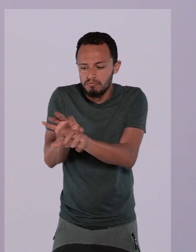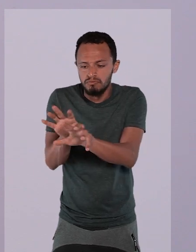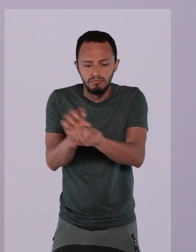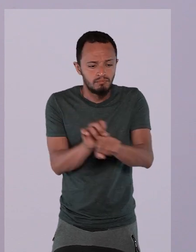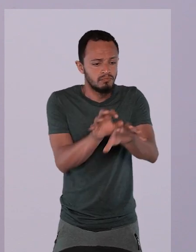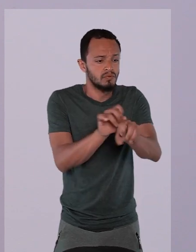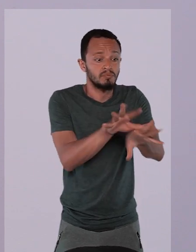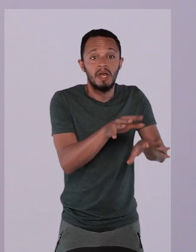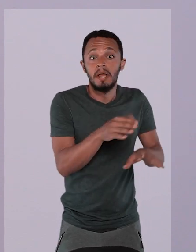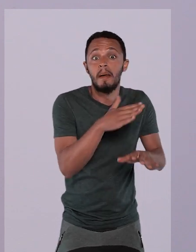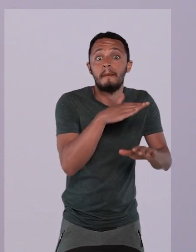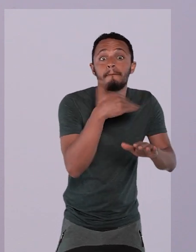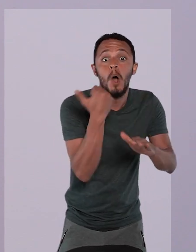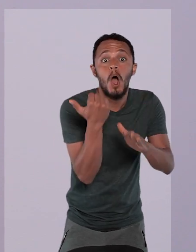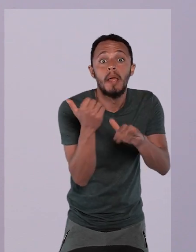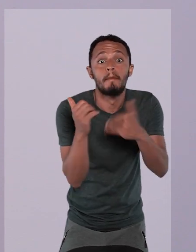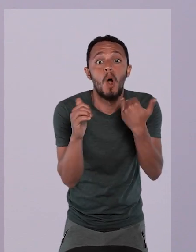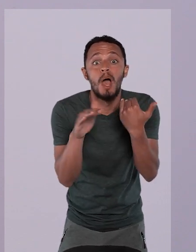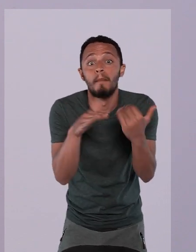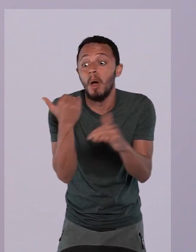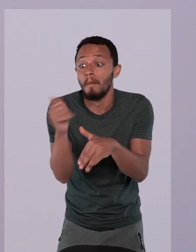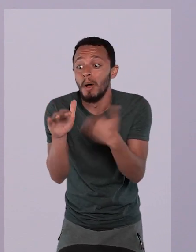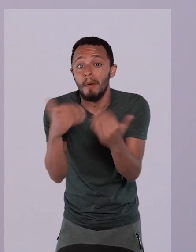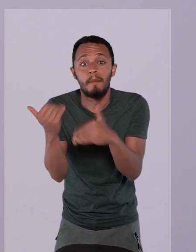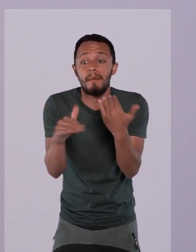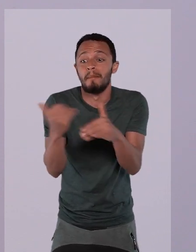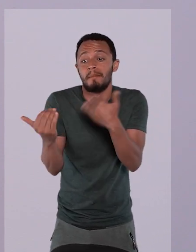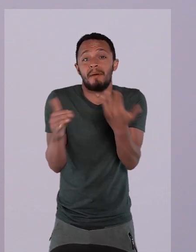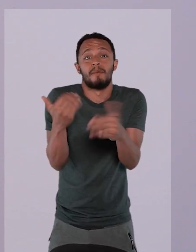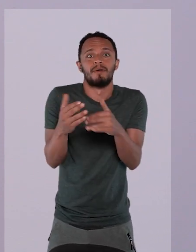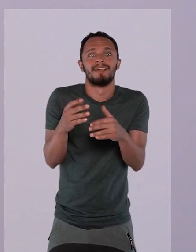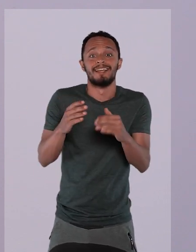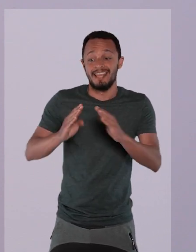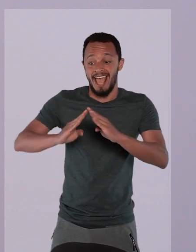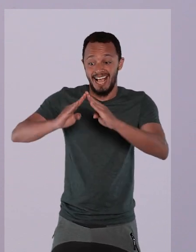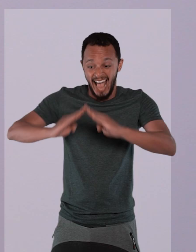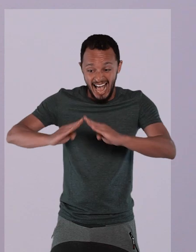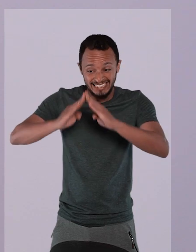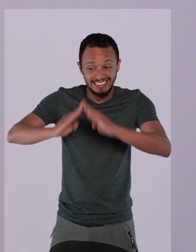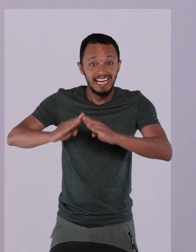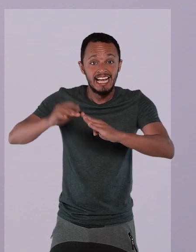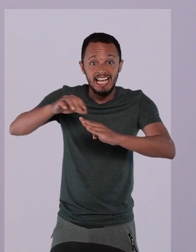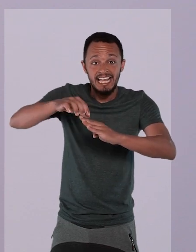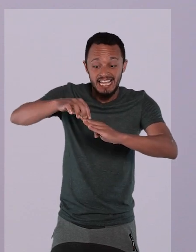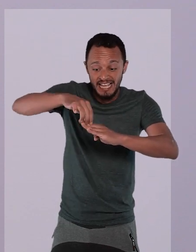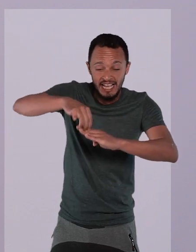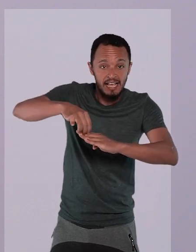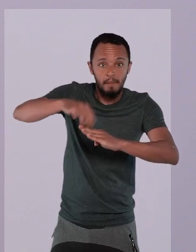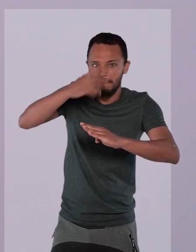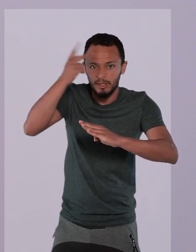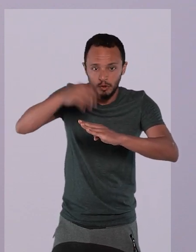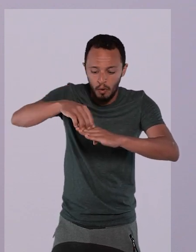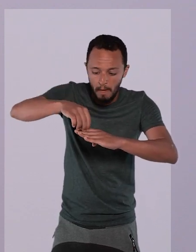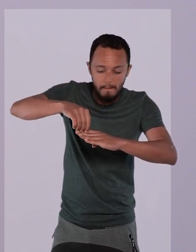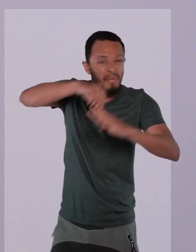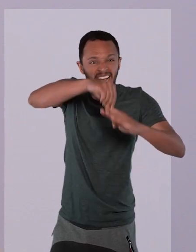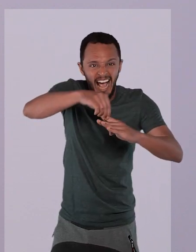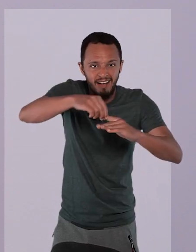dos volumes, um dos 6 volumes de memória dele. Né? Então, assim, Afonso, eu